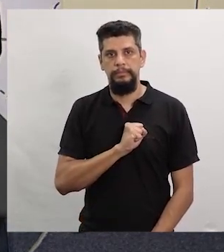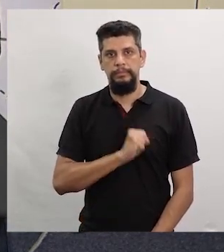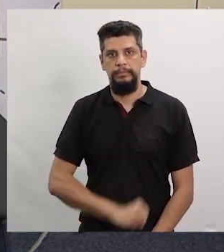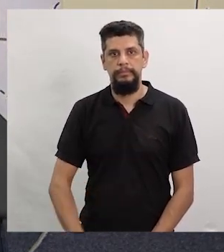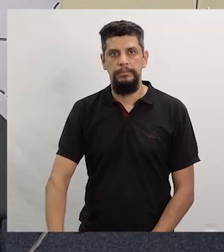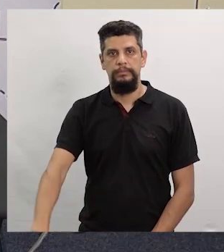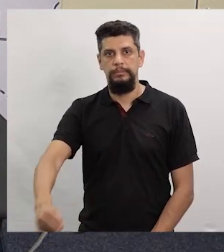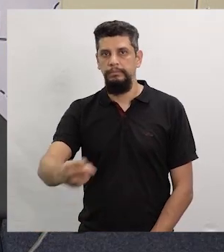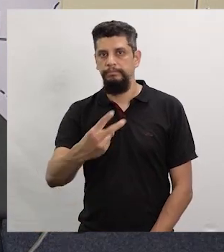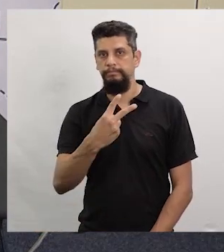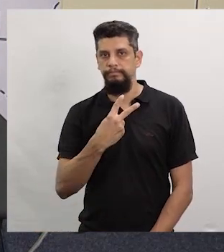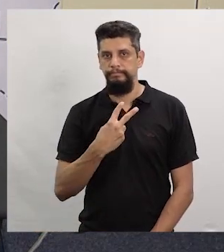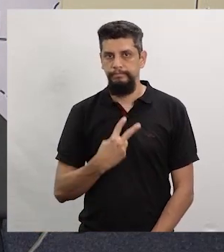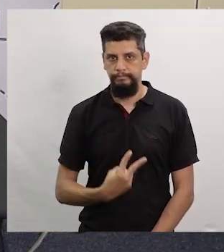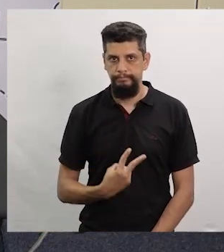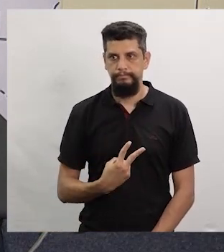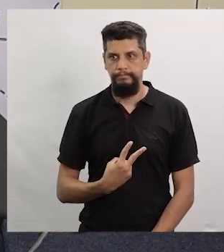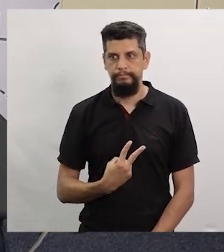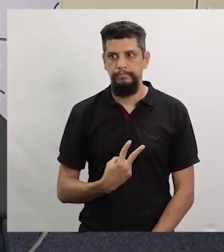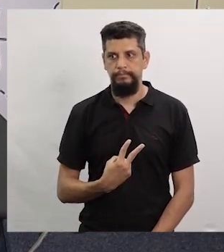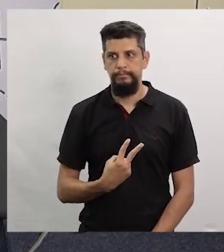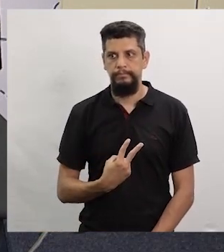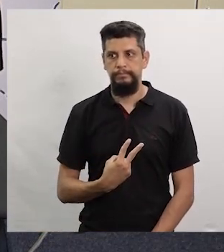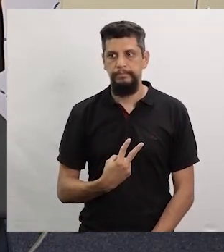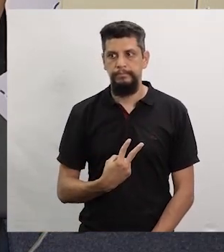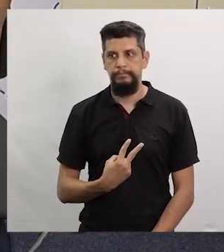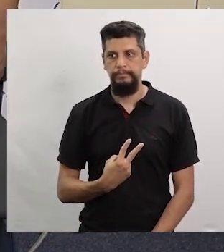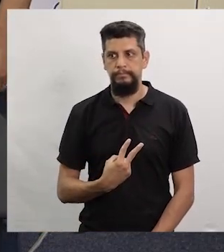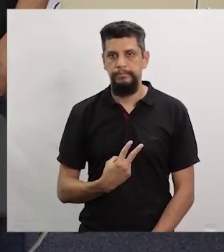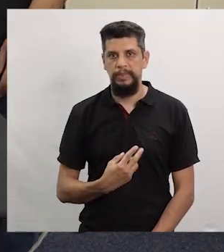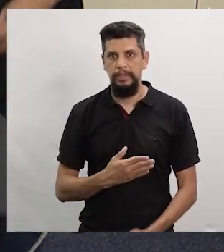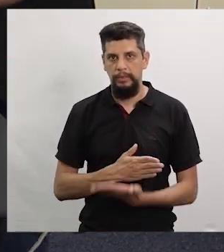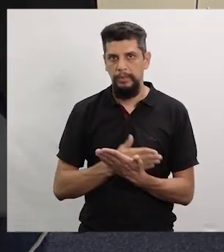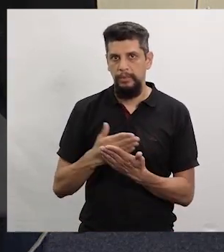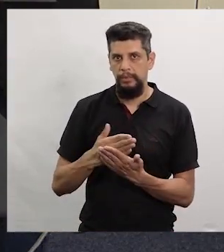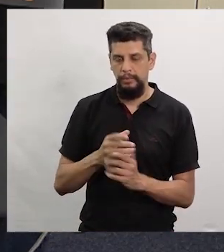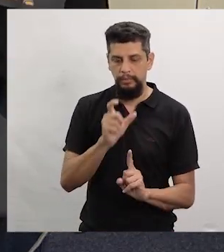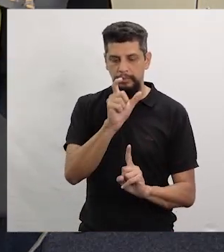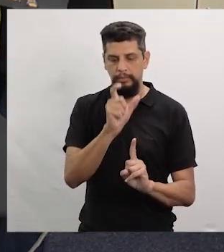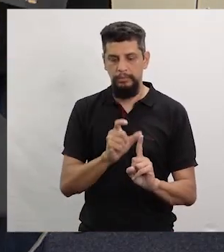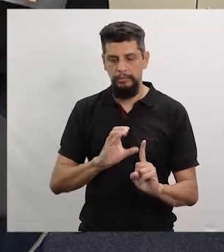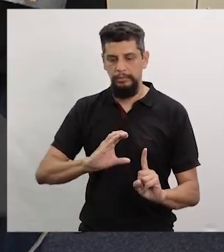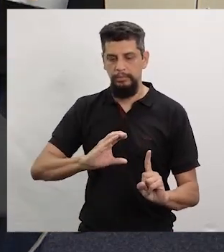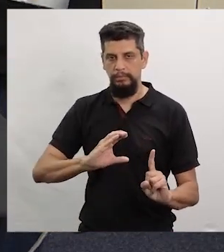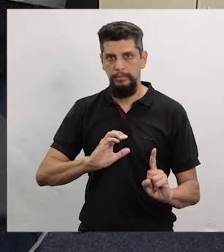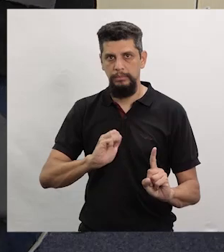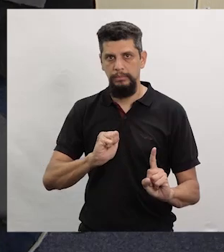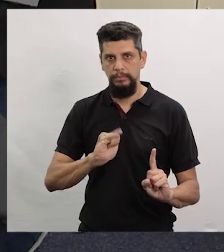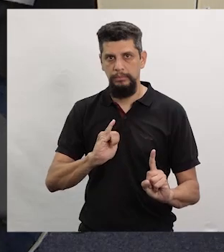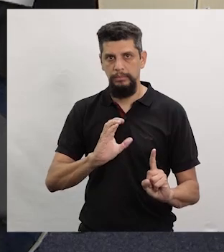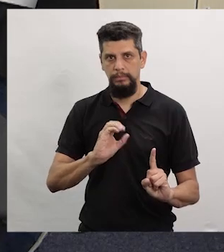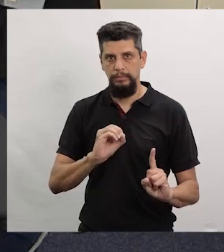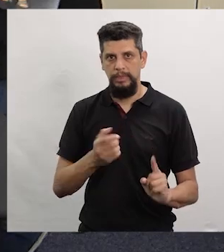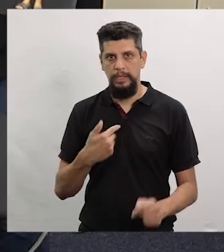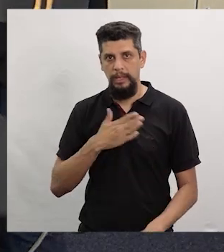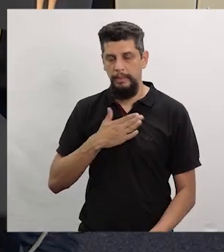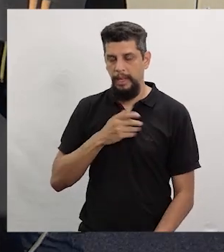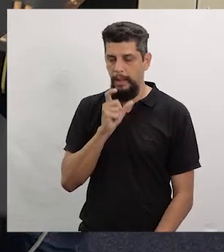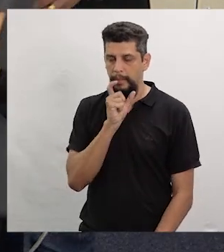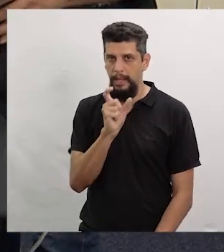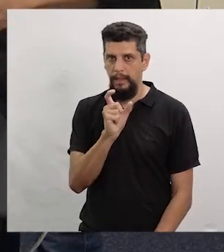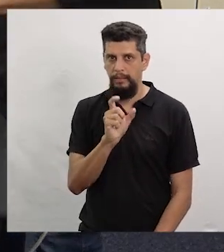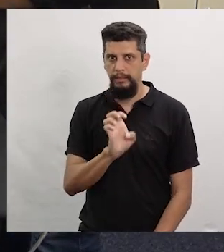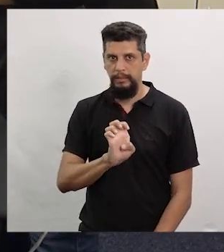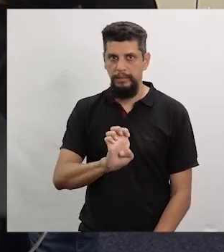número dois começo com o Caio Pode ser então a minha palavra é esquilo esquilo muito